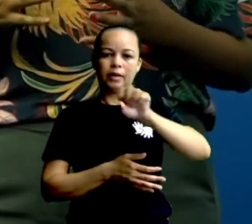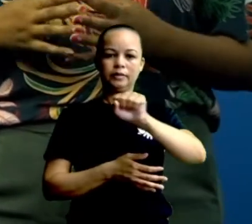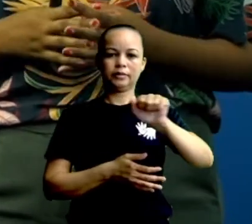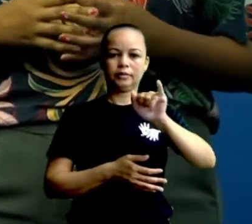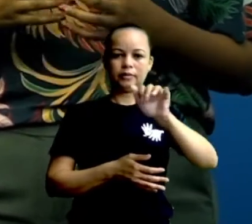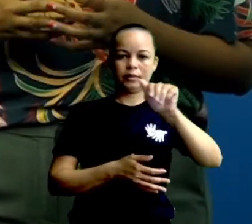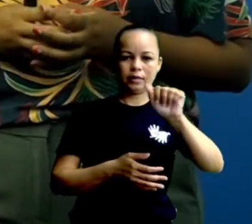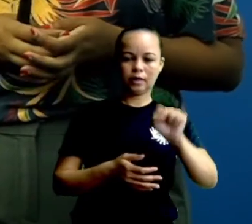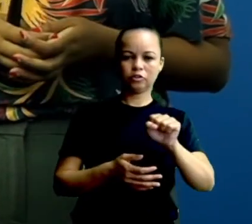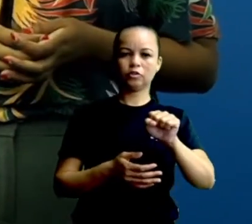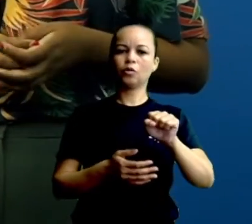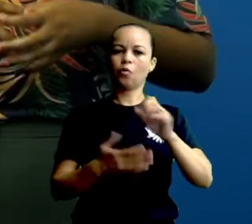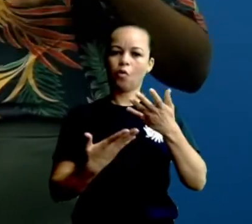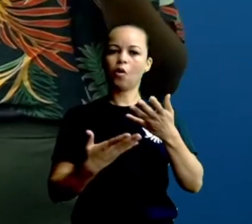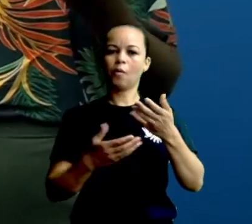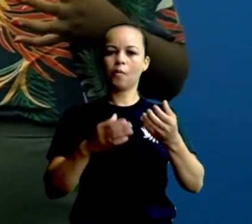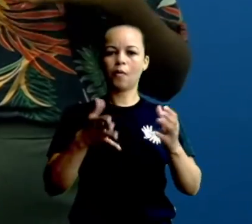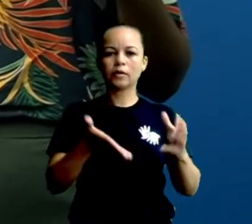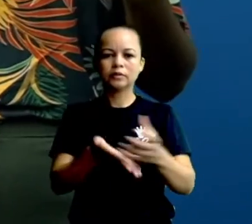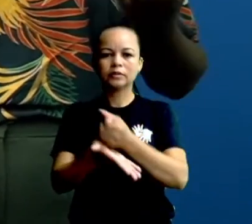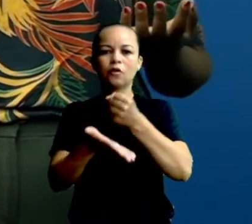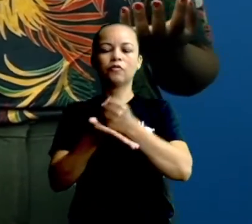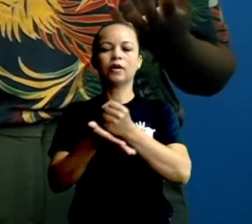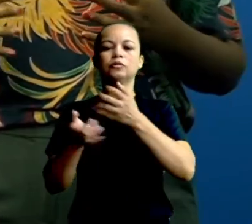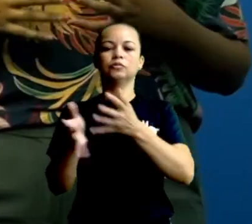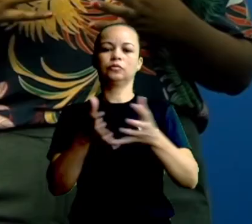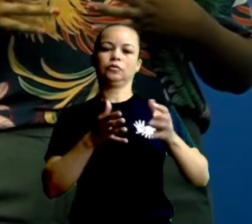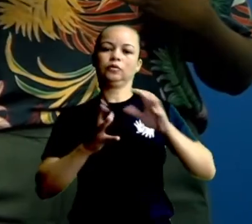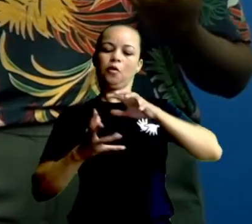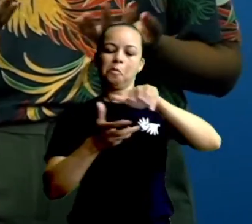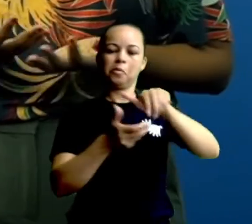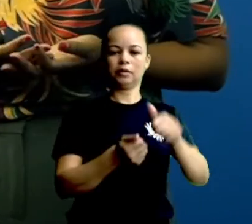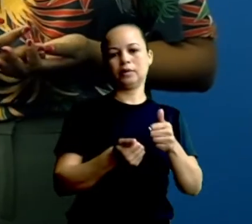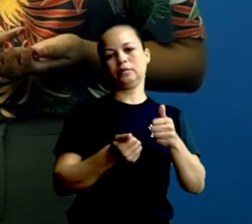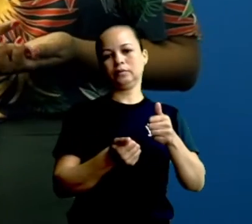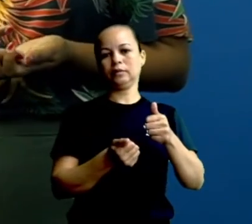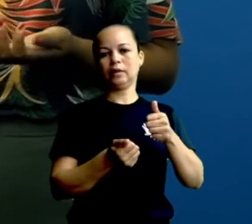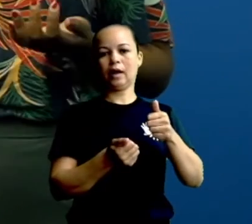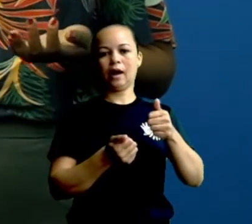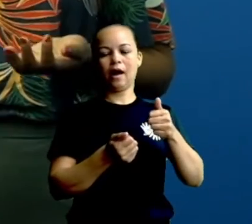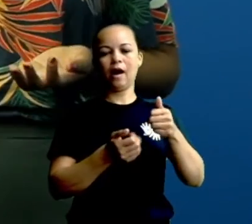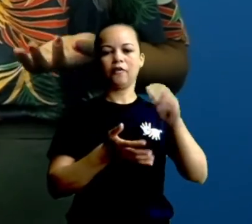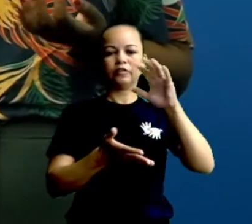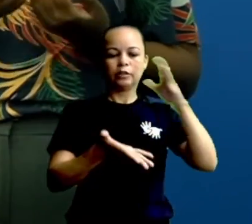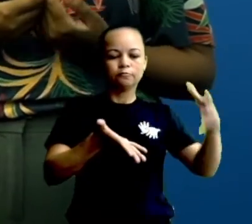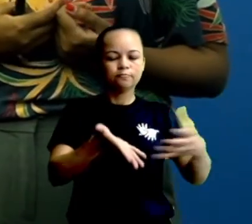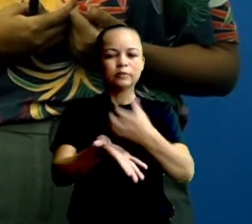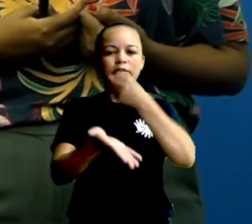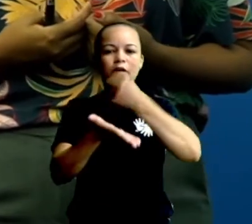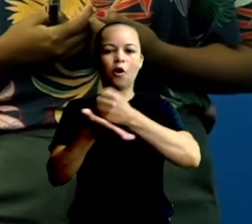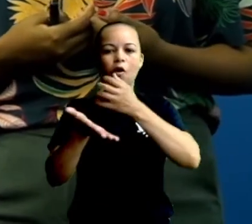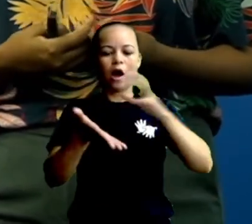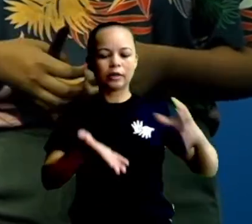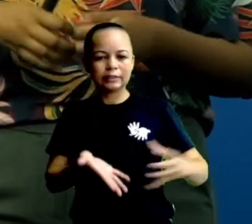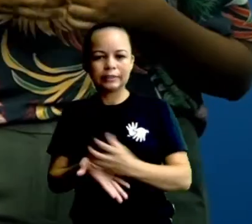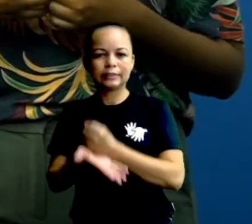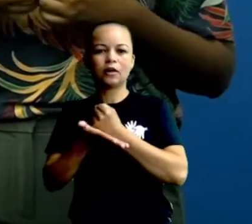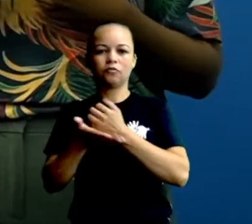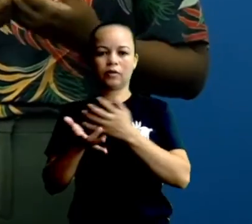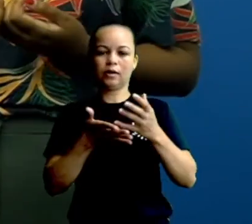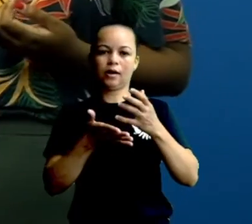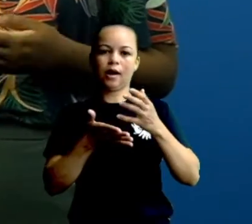como salvador da humanidade, na vinda de um Messias que viria para salvar toda a humanidade. Acreditavam não, tá,